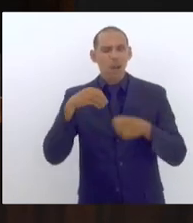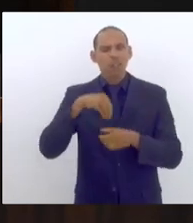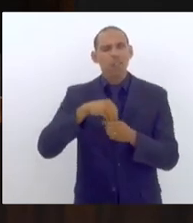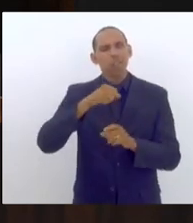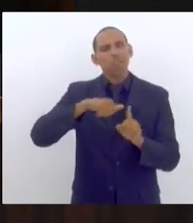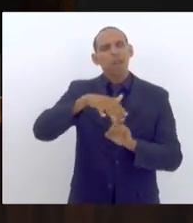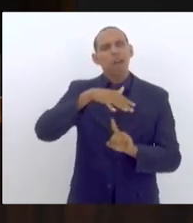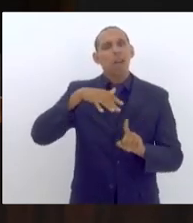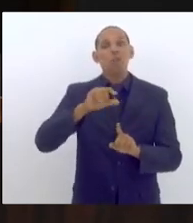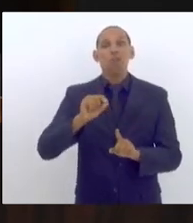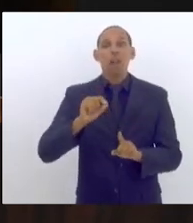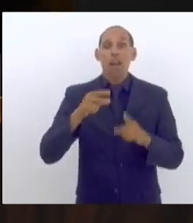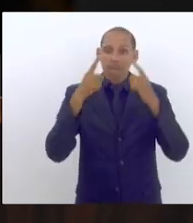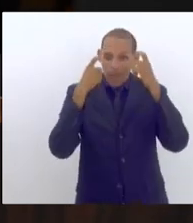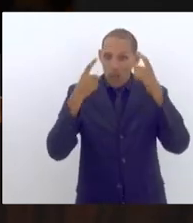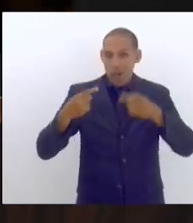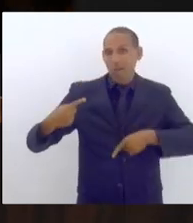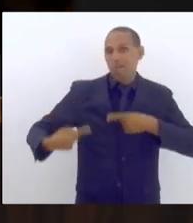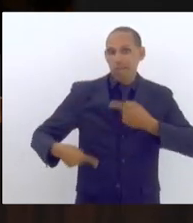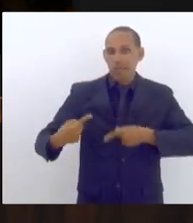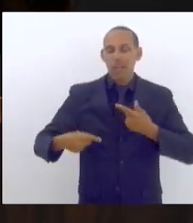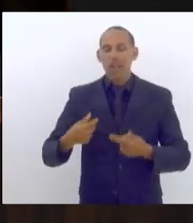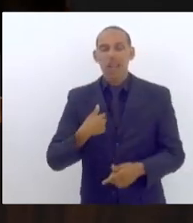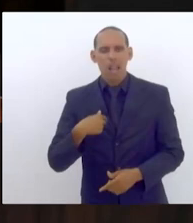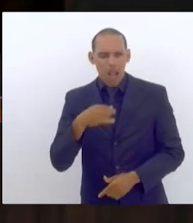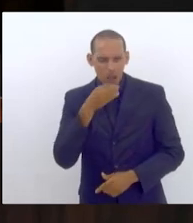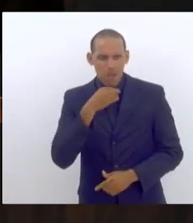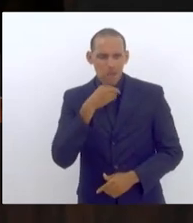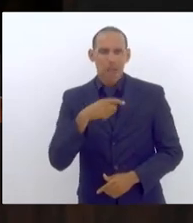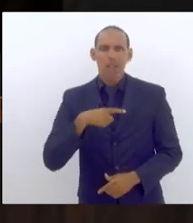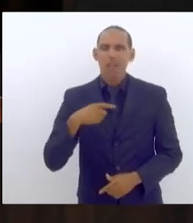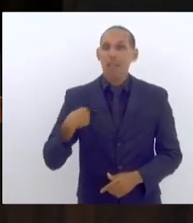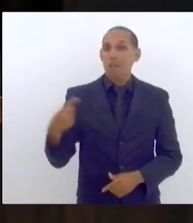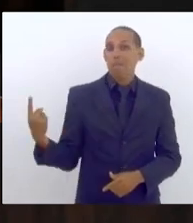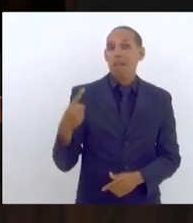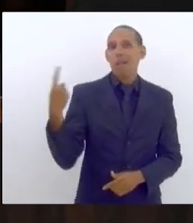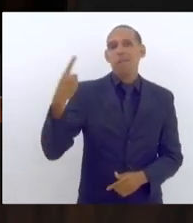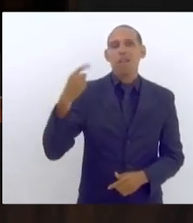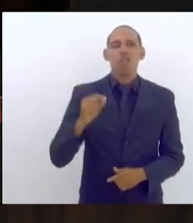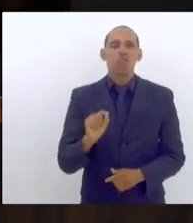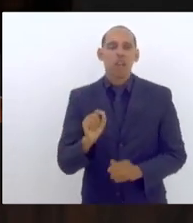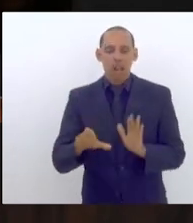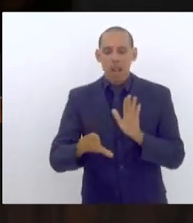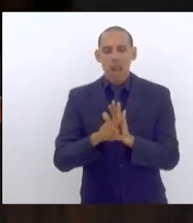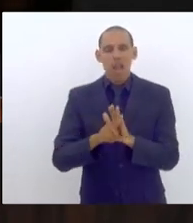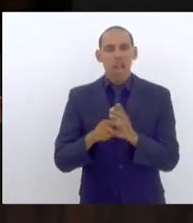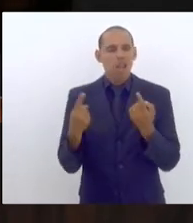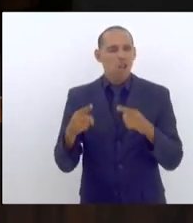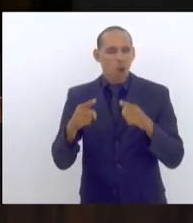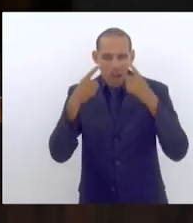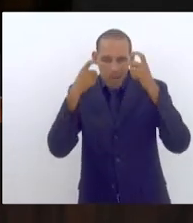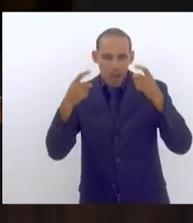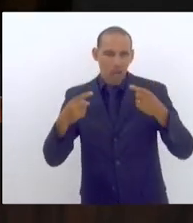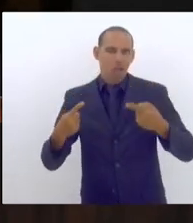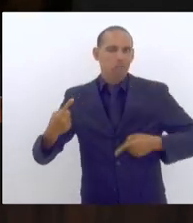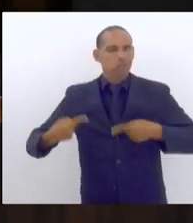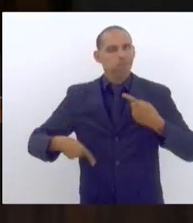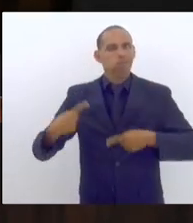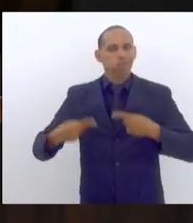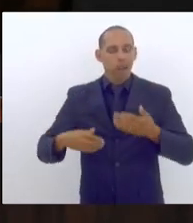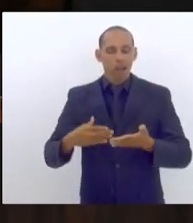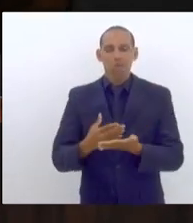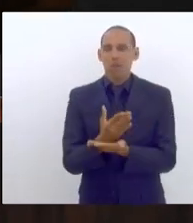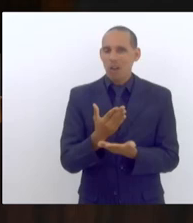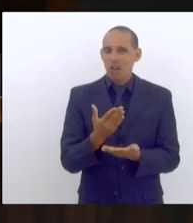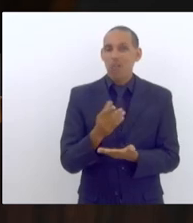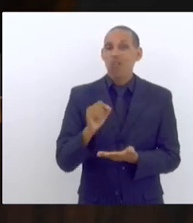que é a violência política, onde eu tive a oportunidade de ser pioneira na lei de violência política, aprovando